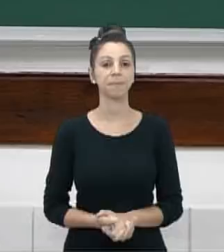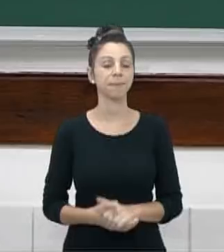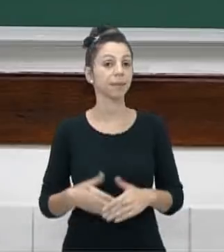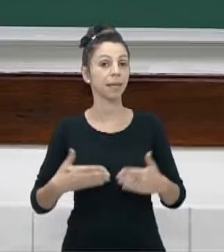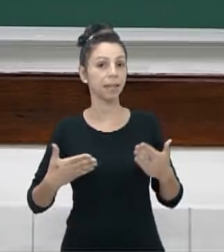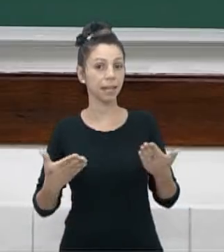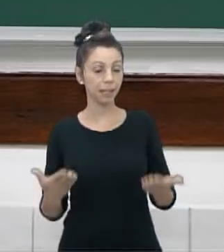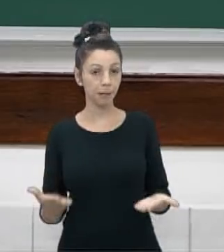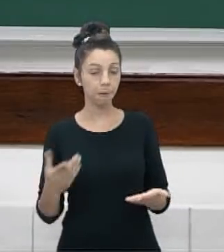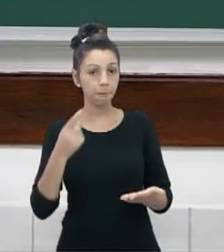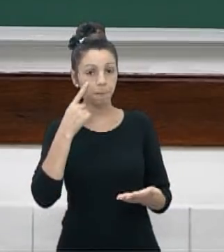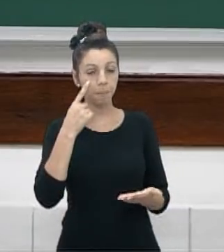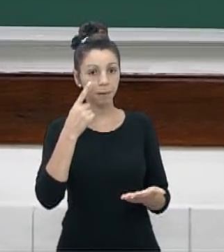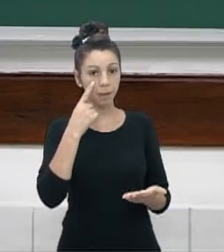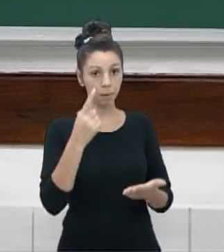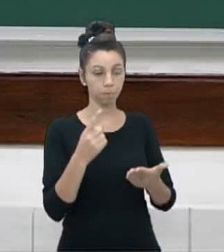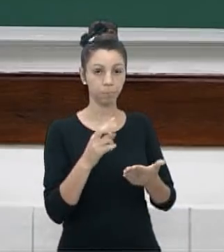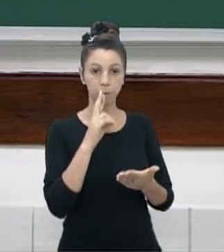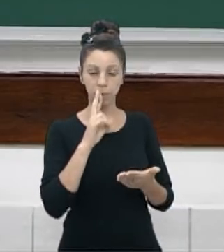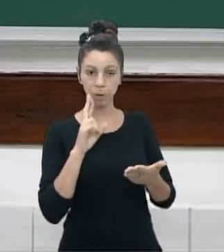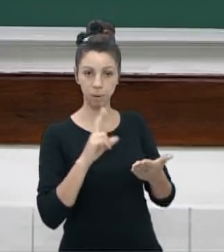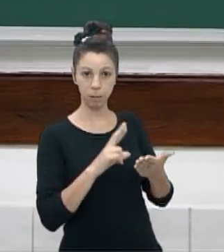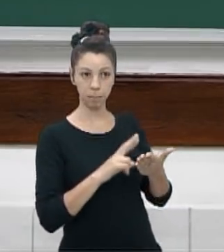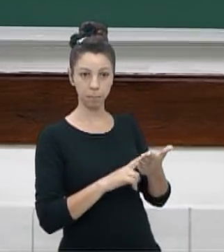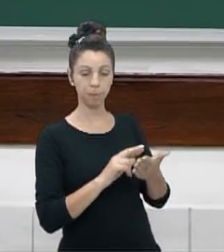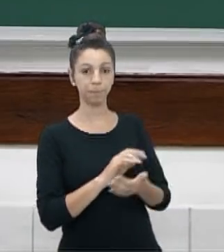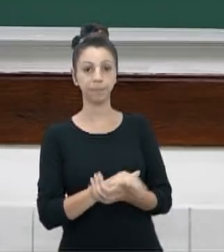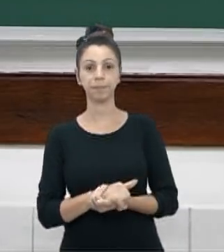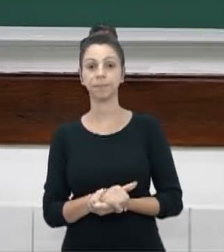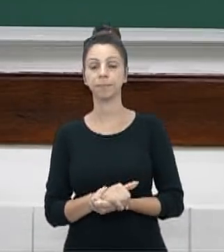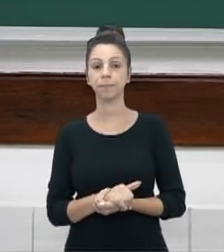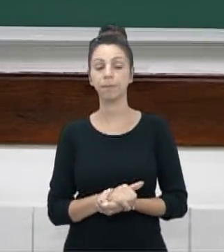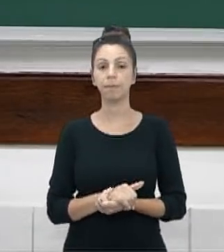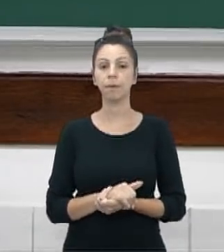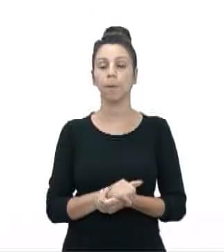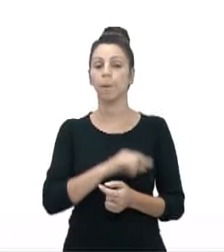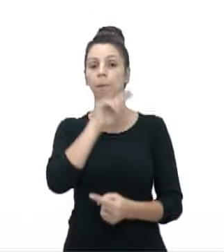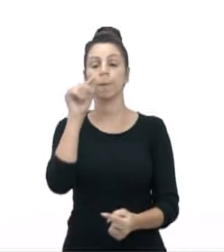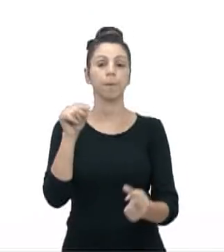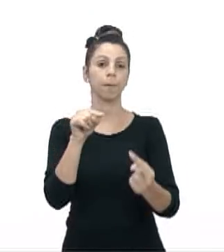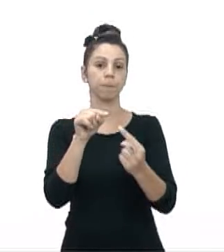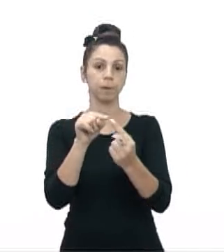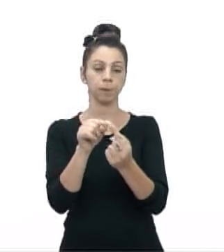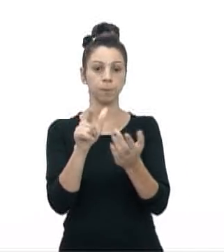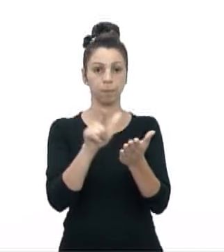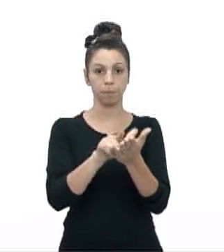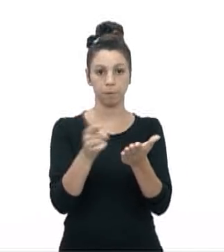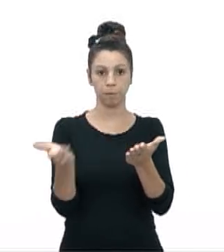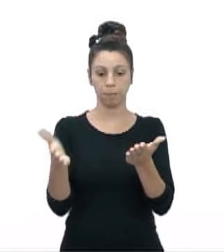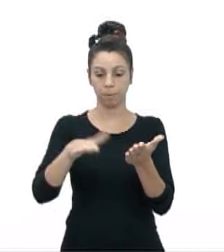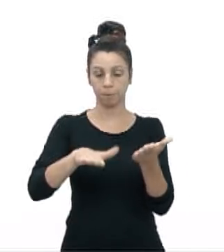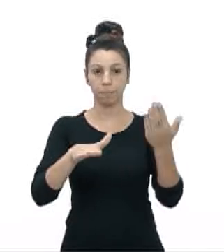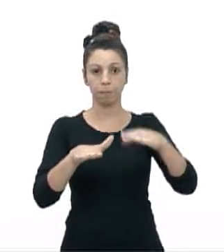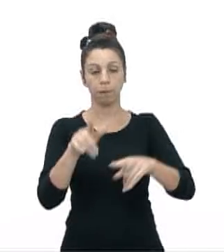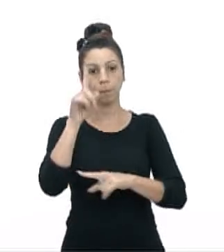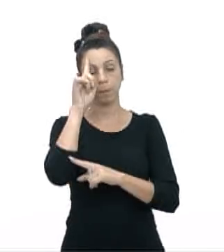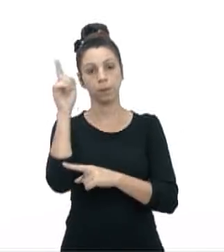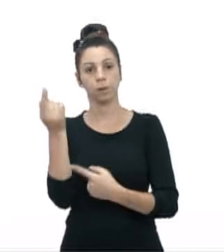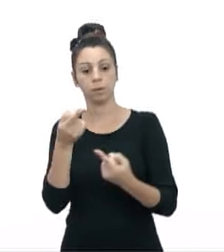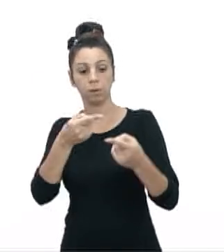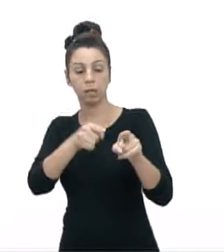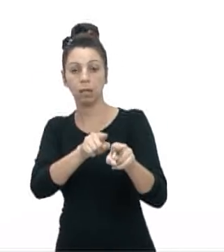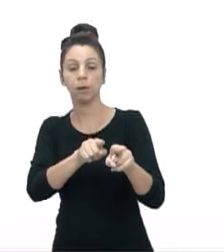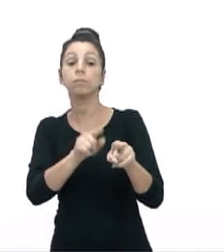Então, pessoal, vamos verificar quem acertou mais essa questão, olha lá. Então, a intencionalidade do folder sobre o dia do desafio é fazer